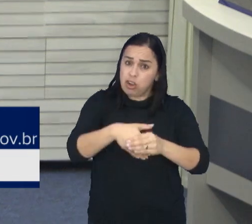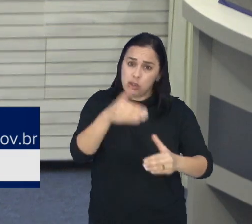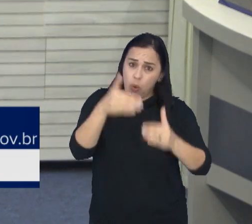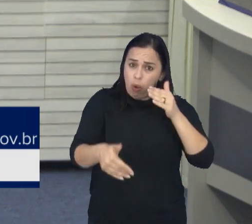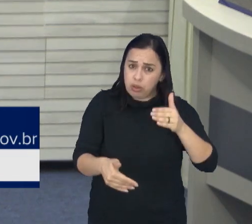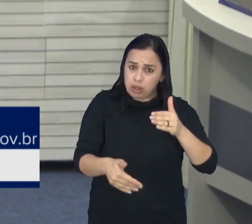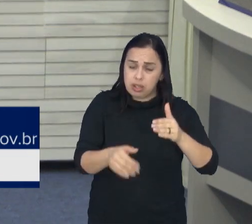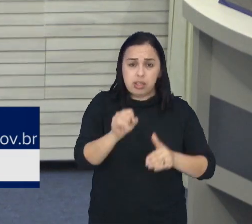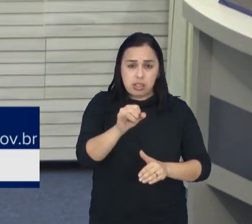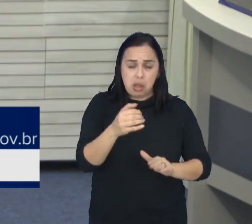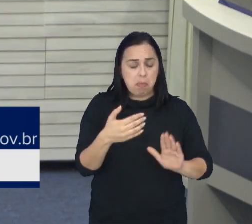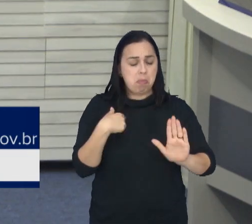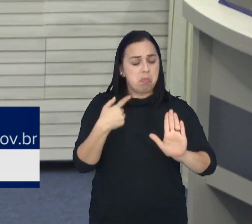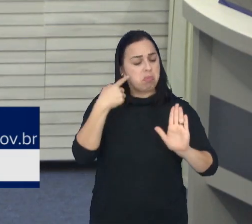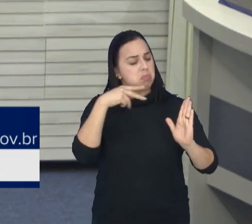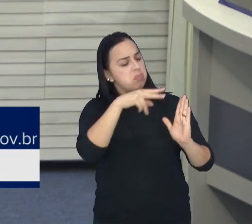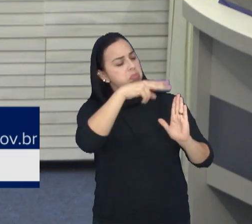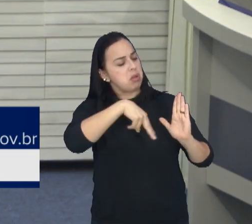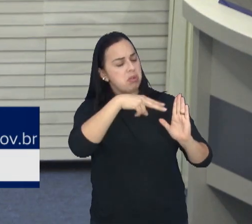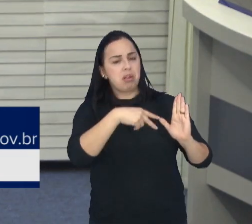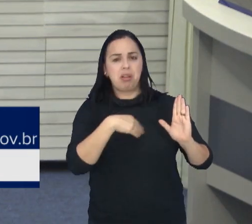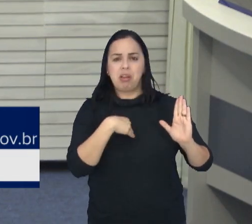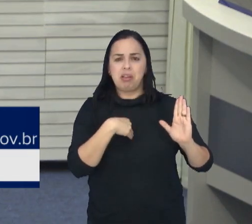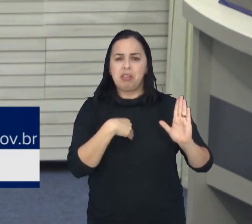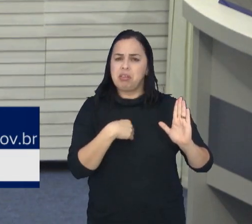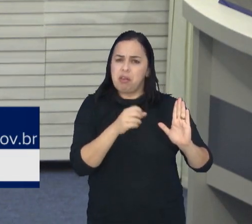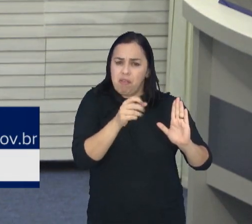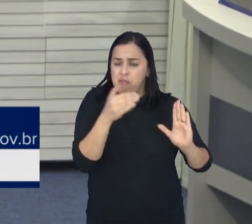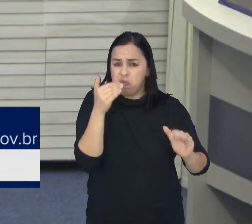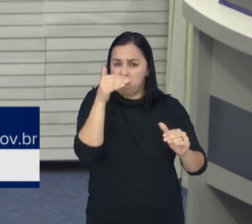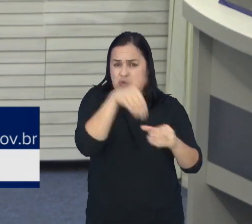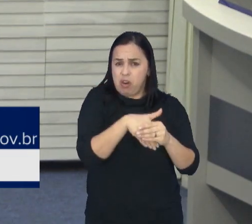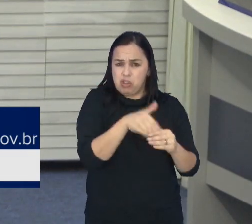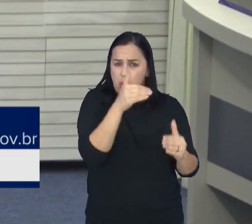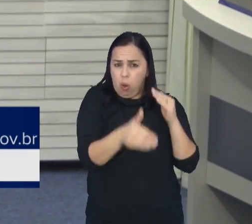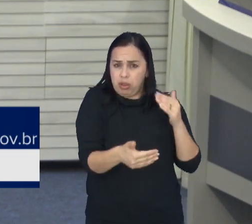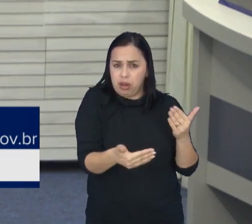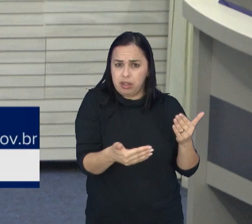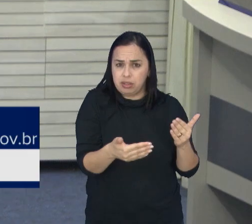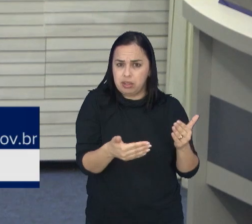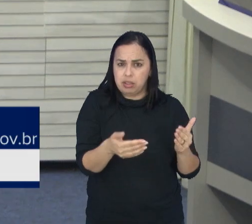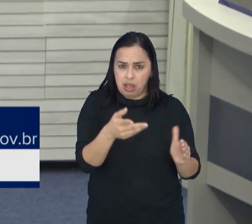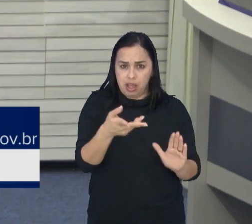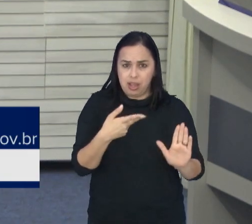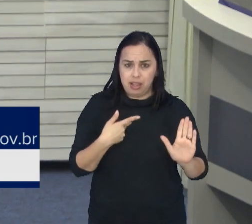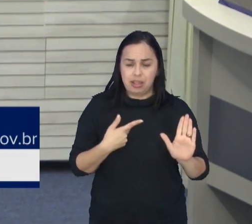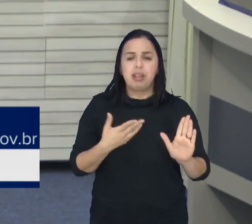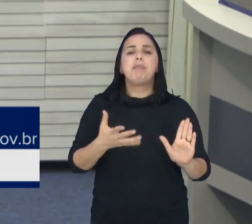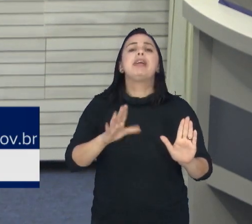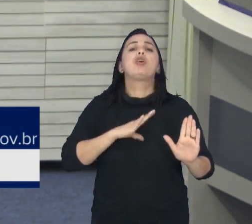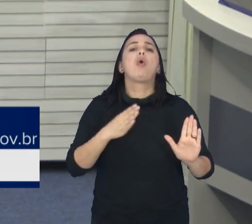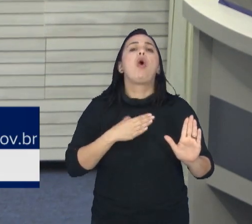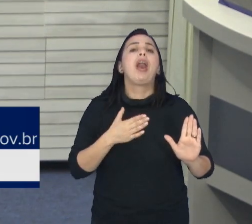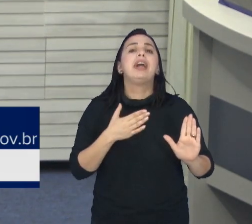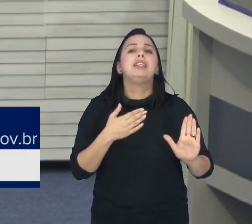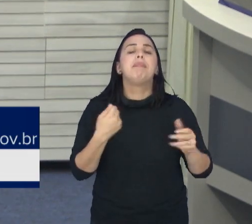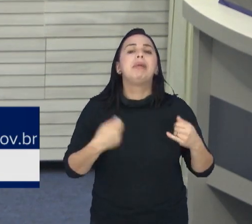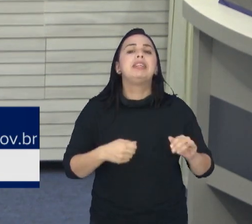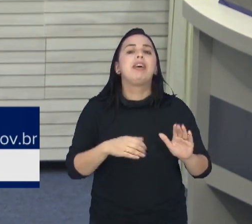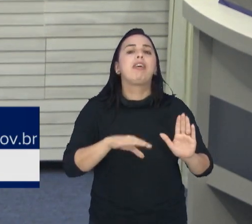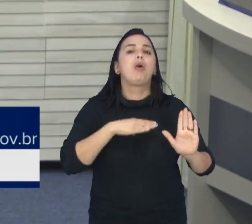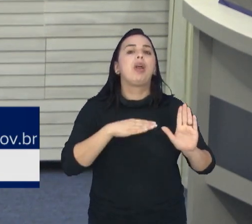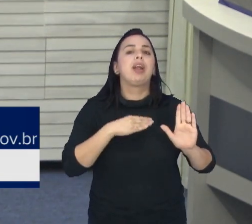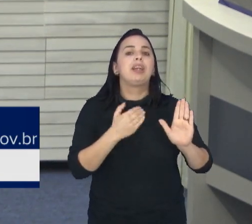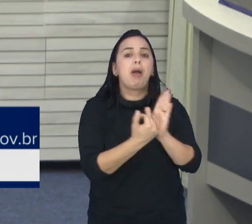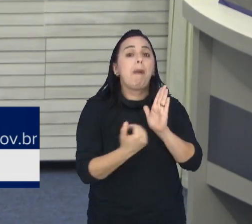projeto não é bom, do aumento de 10% estabelecido pelo MEC, então vote contra o projeto, é ruim, vote contra. Eu quero ver se vai ter coragem de votar contra o projeto de